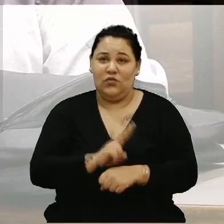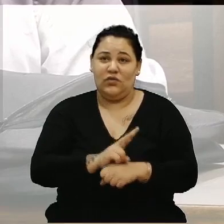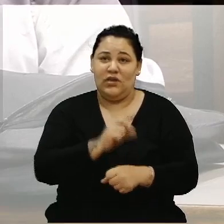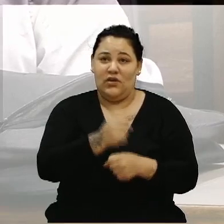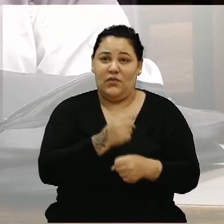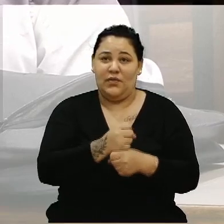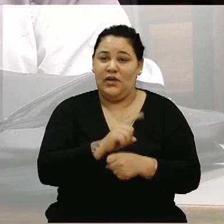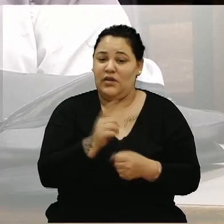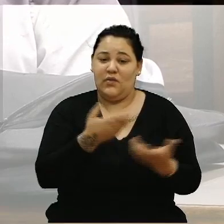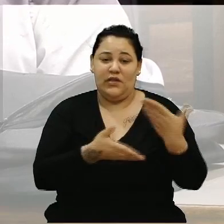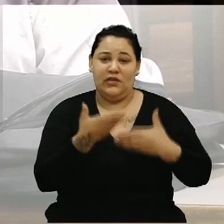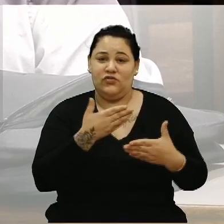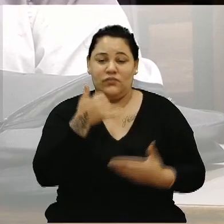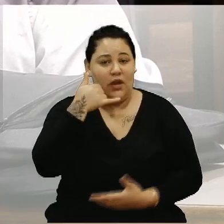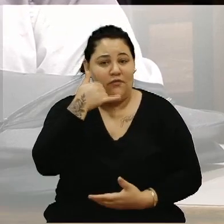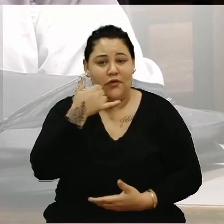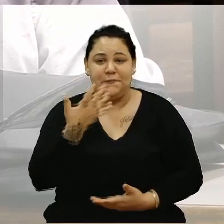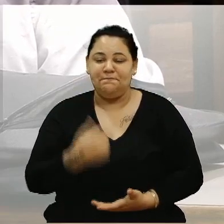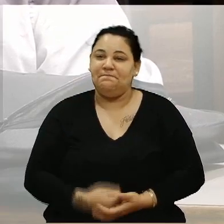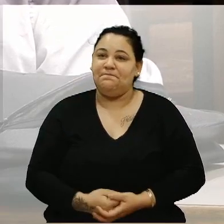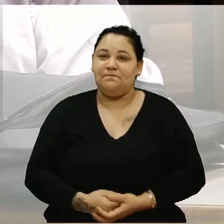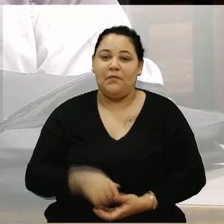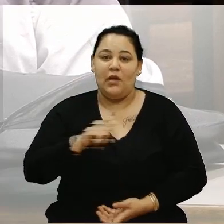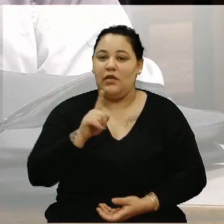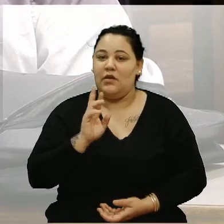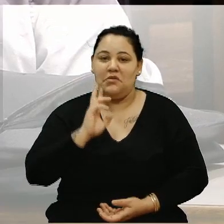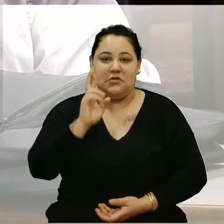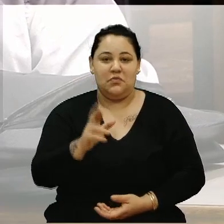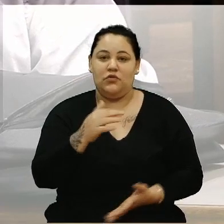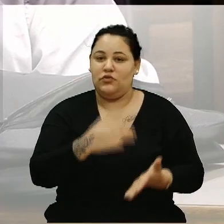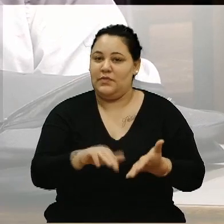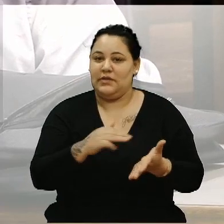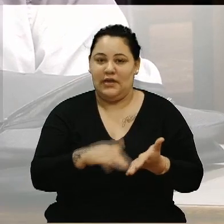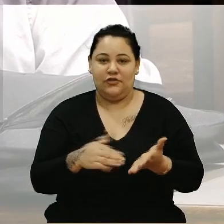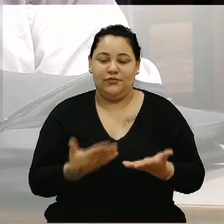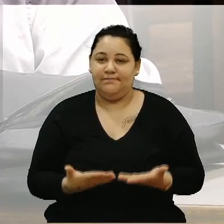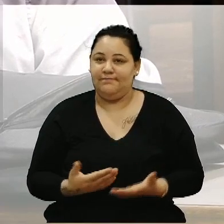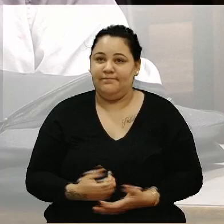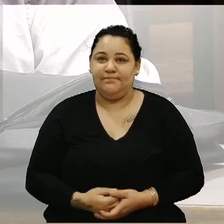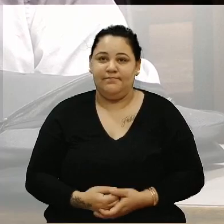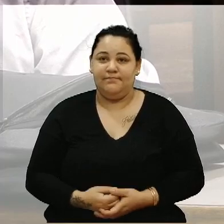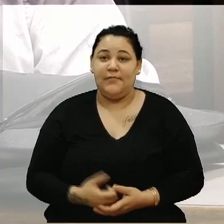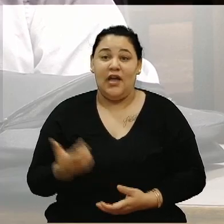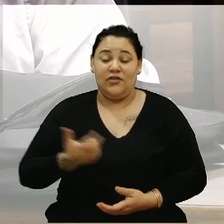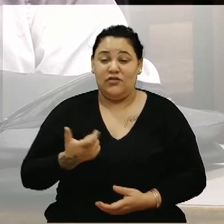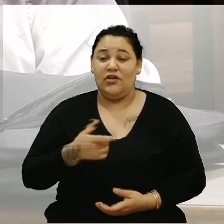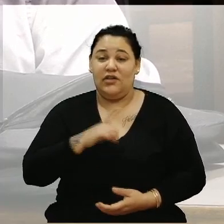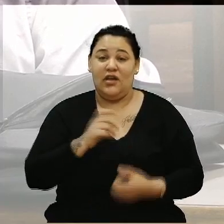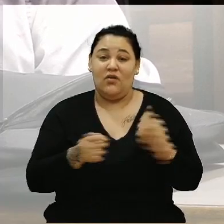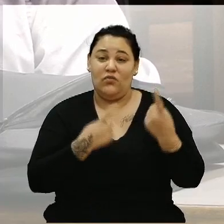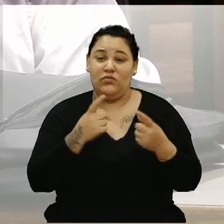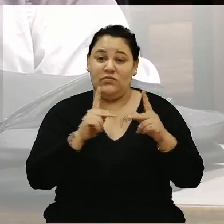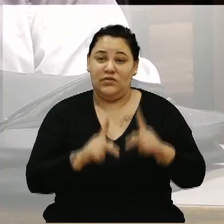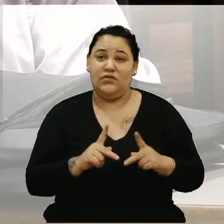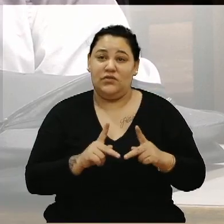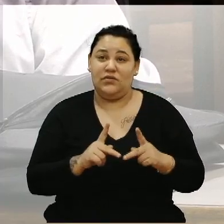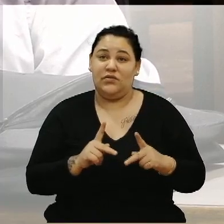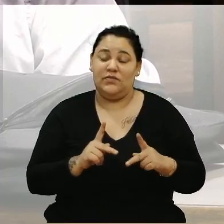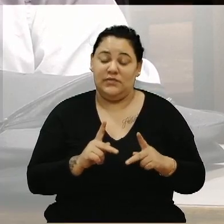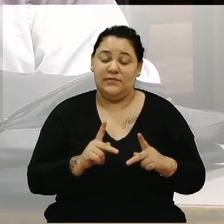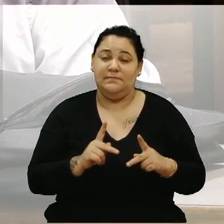não atende mais o telefone, ele não responde as mensagens que ela manda. Sorte que tem algumas pessoas muito